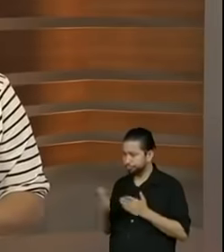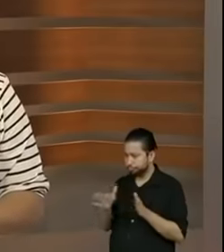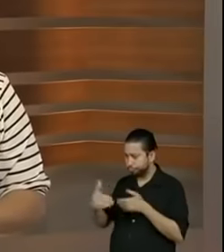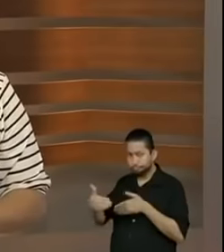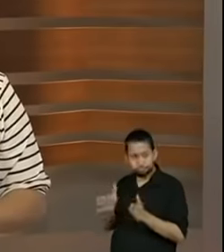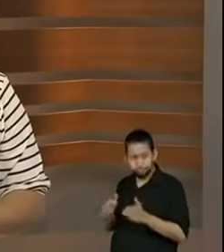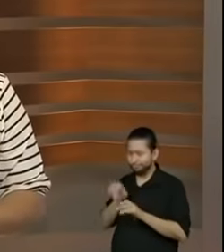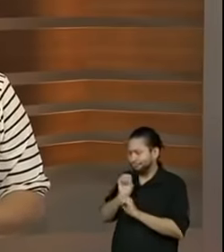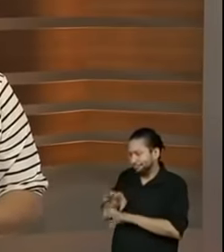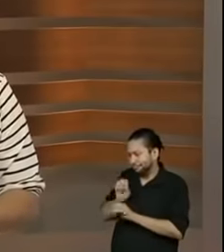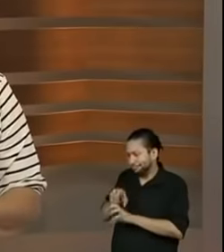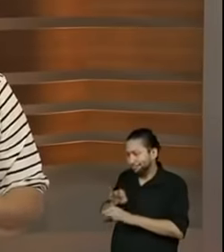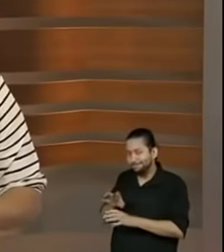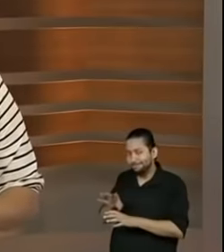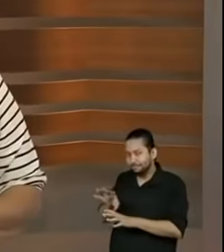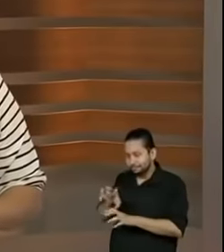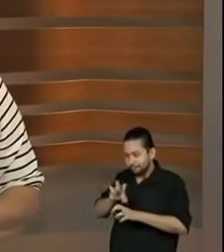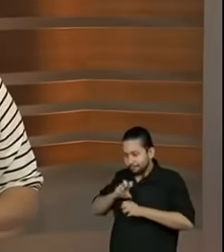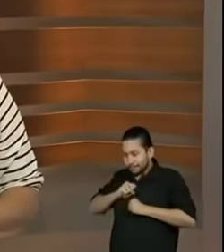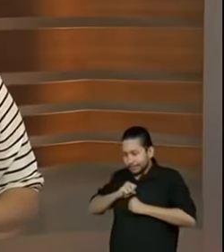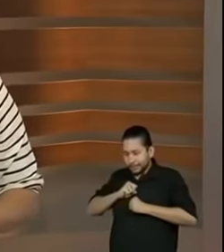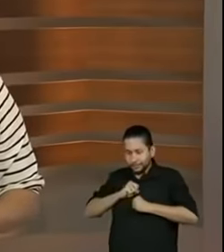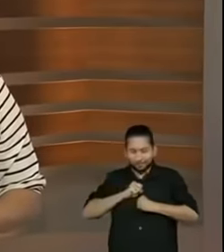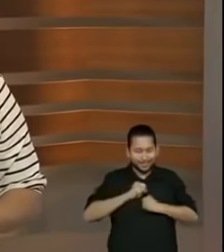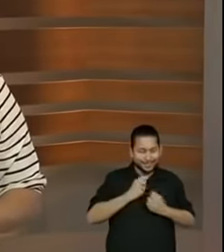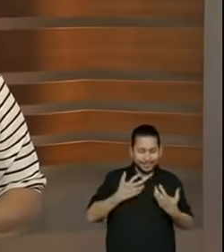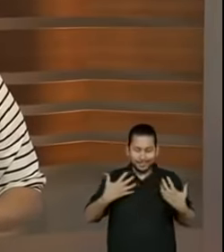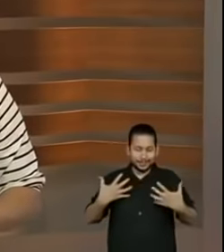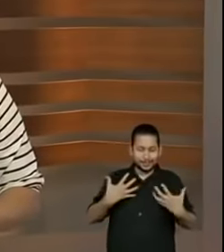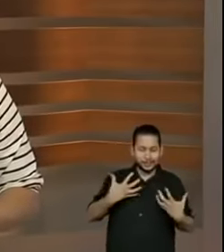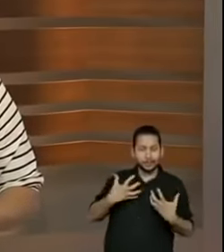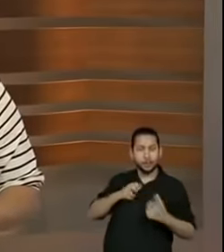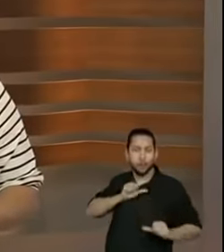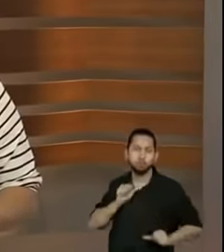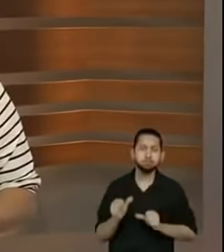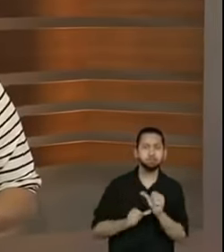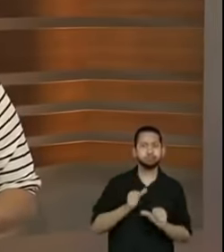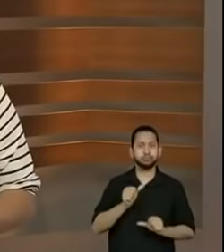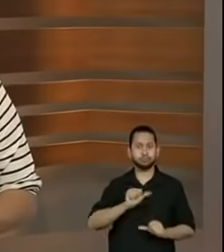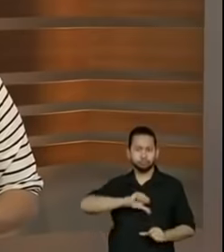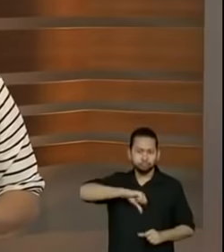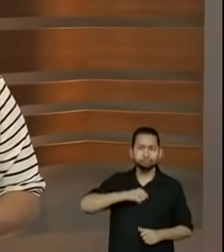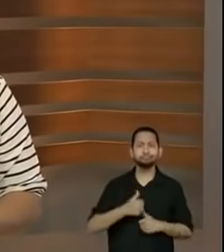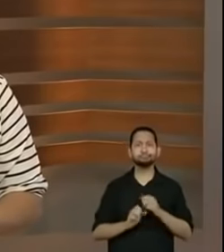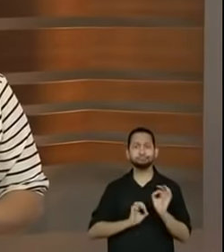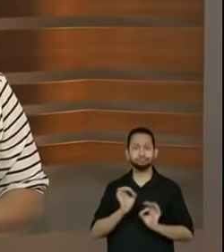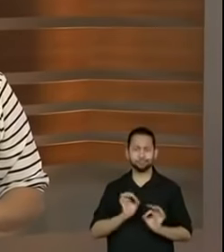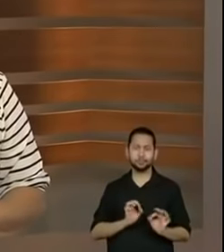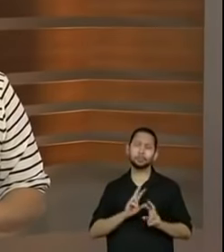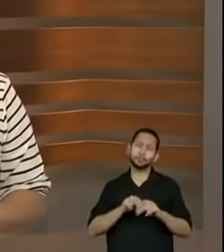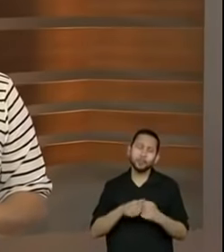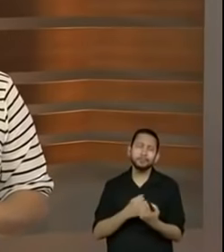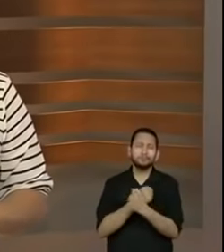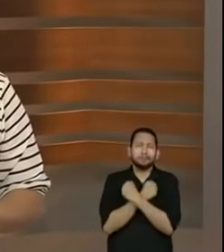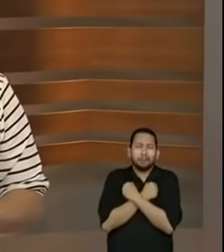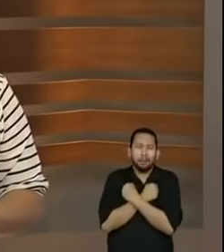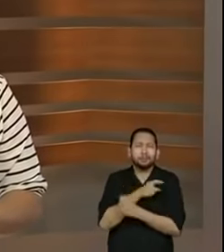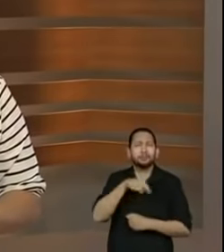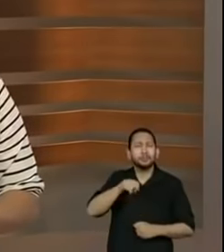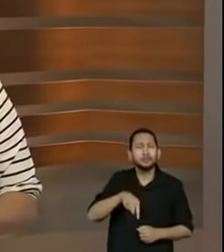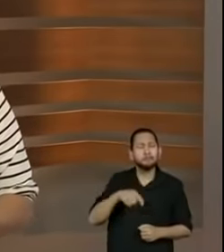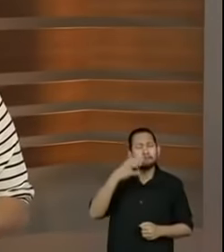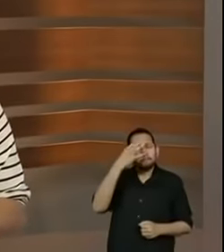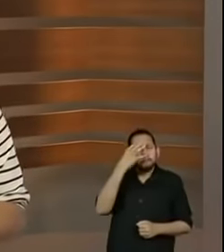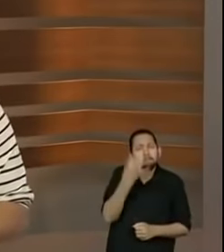reinventar para que a educação não parasse, Então, os meus mais sinceros abraços a todos os professores e muito